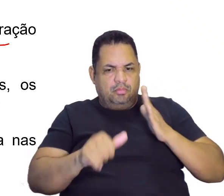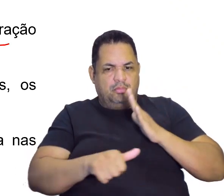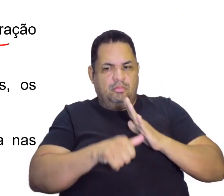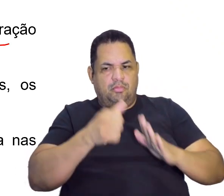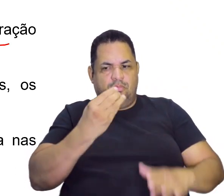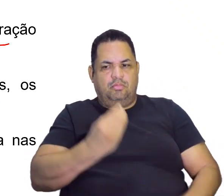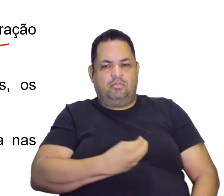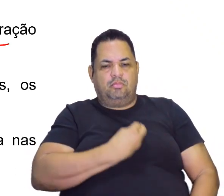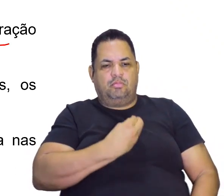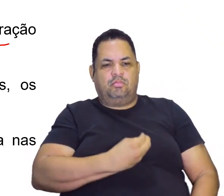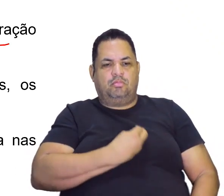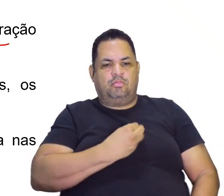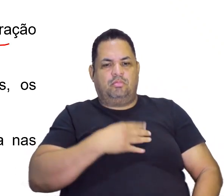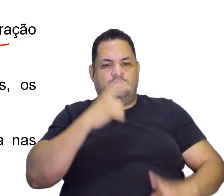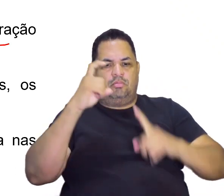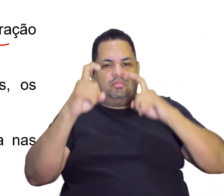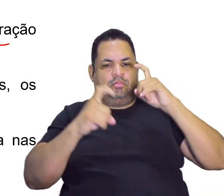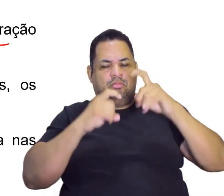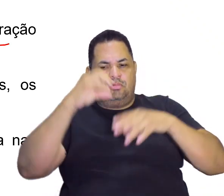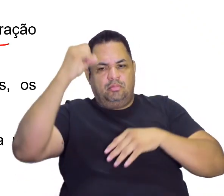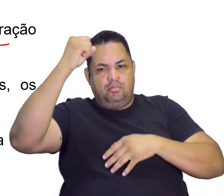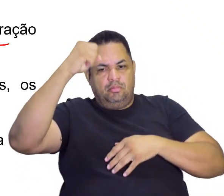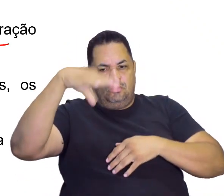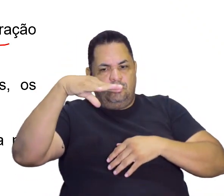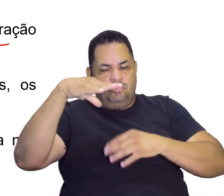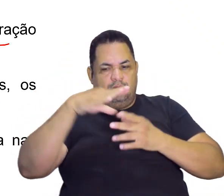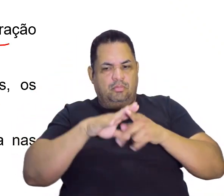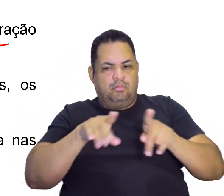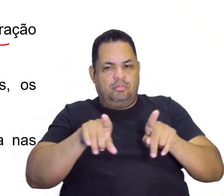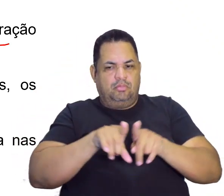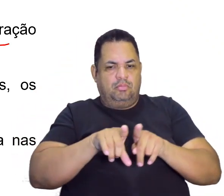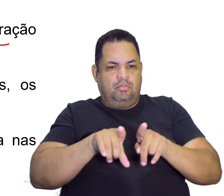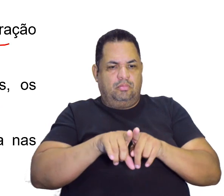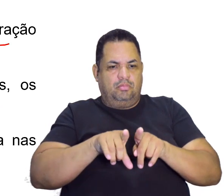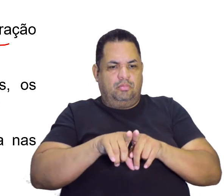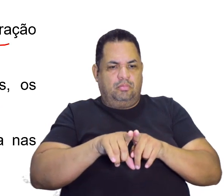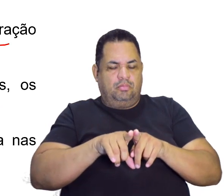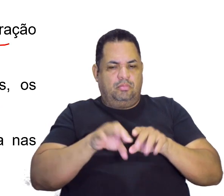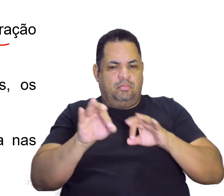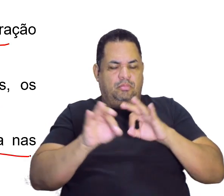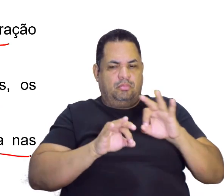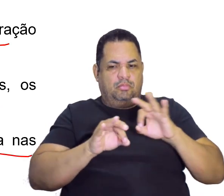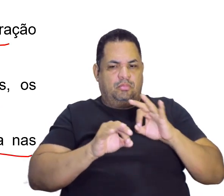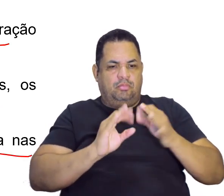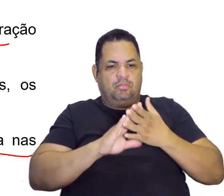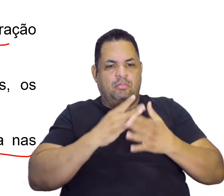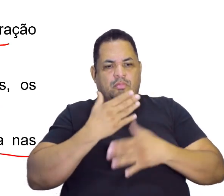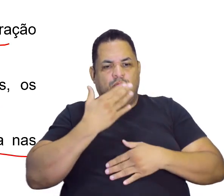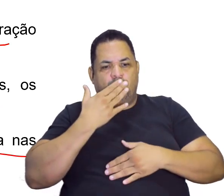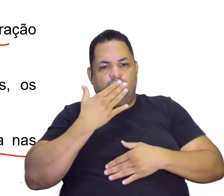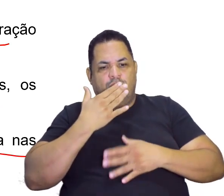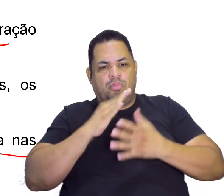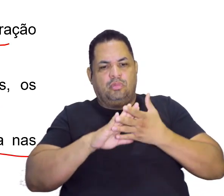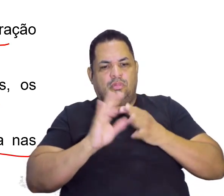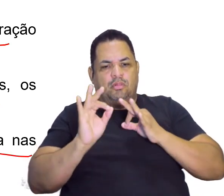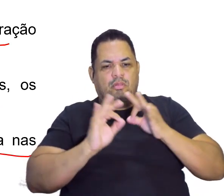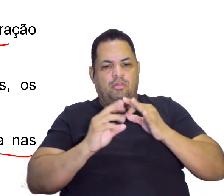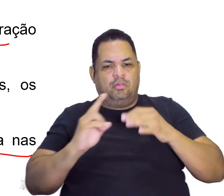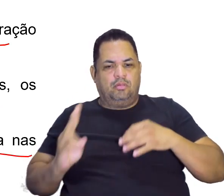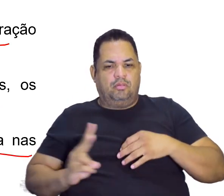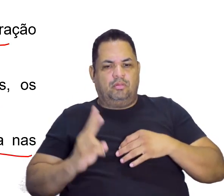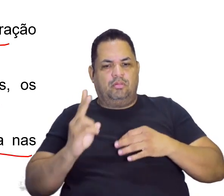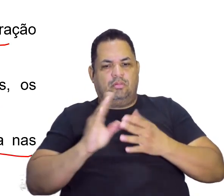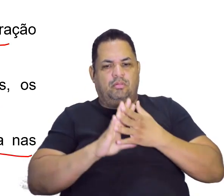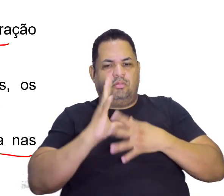vida? Ou seria pela preocupação com a luminosidade e sua incidência nas formas e o